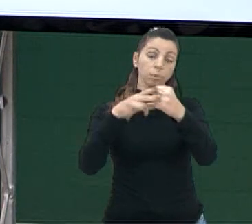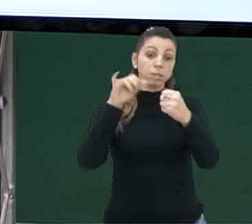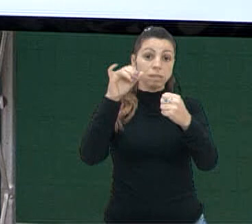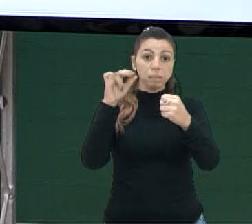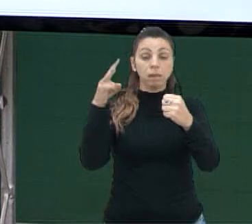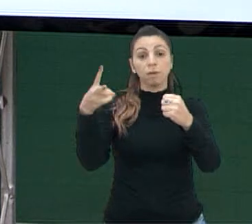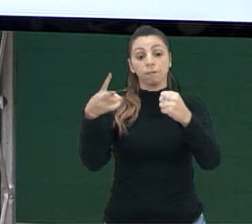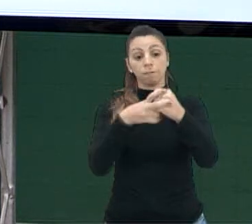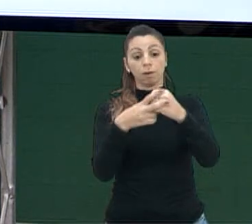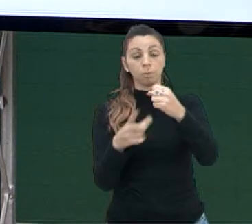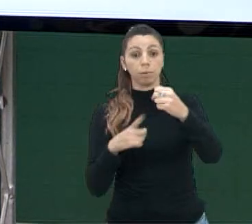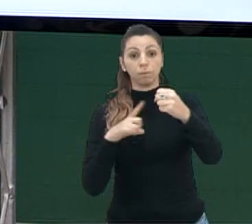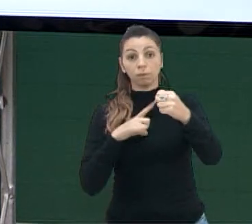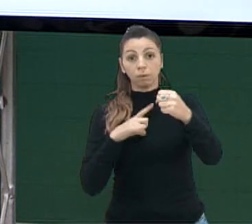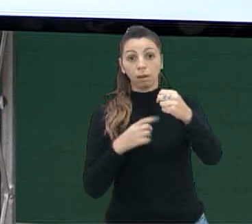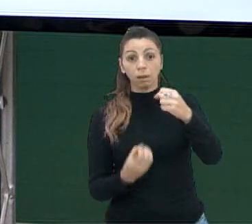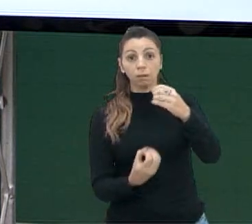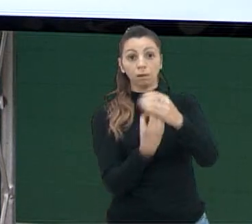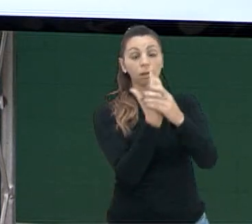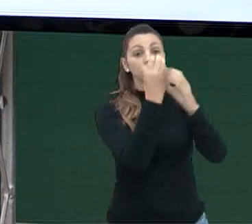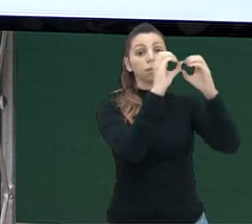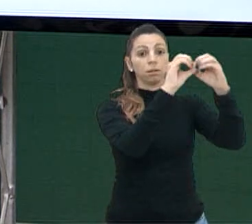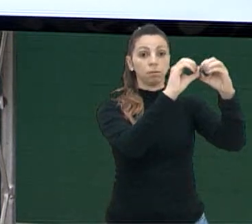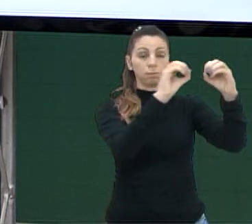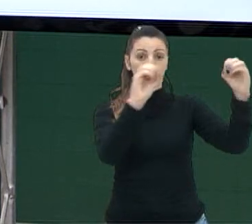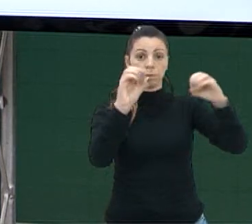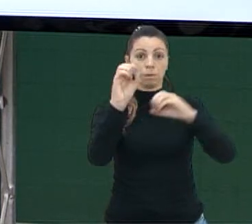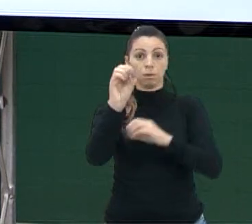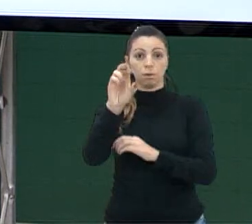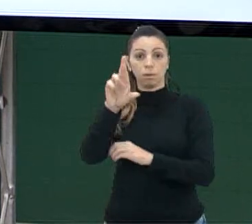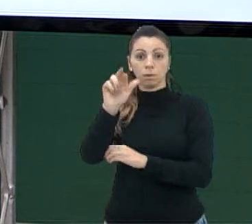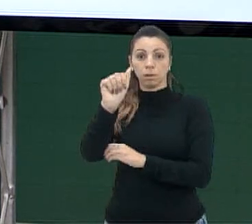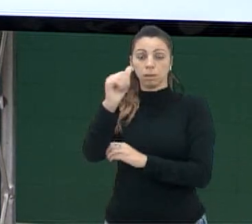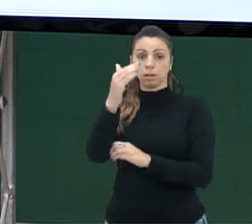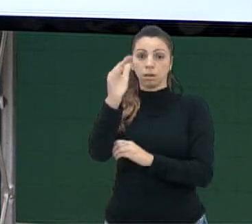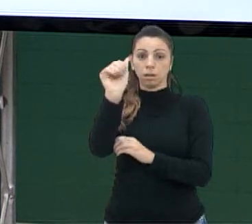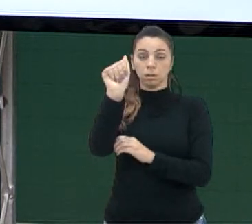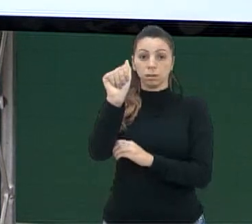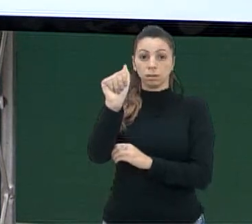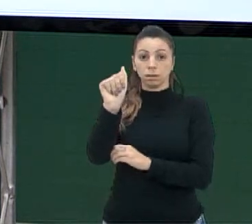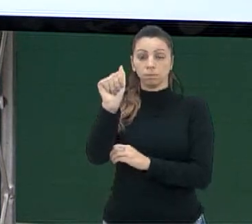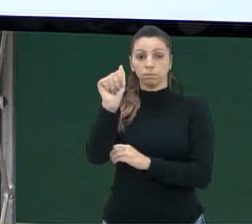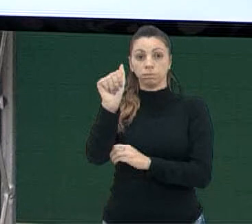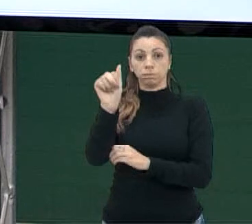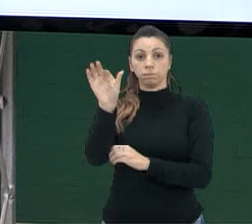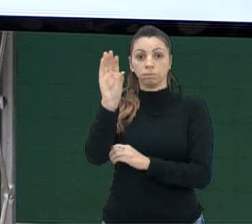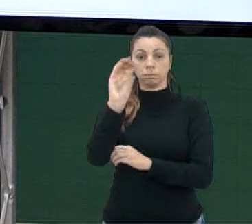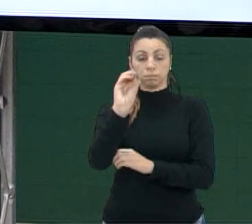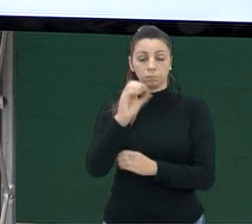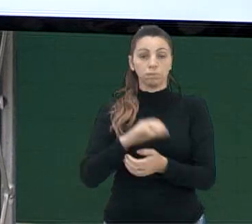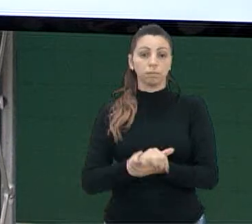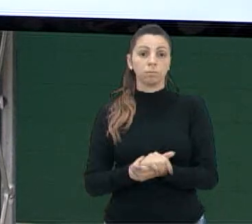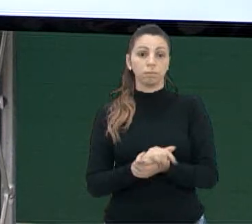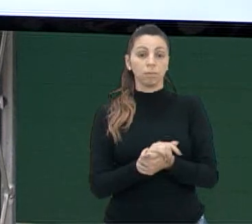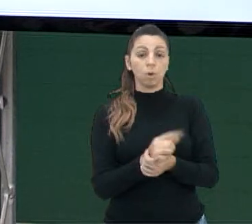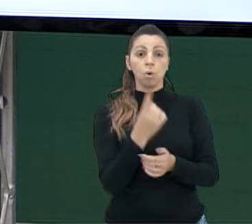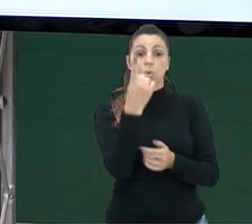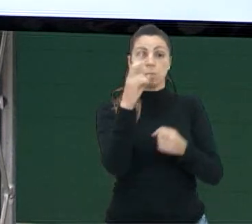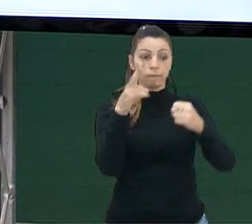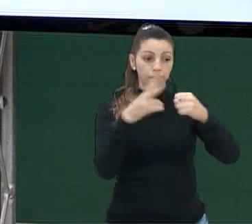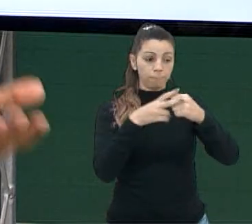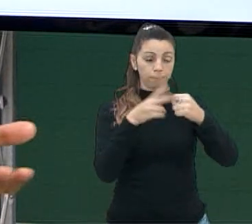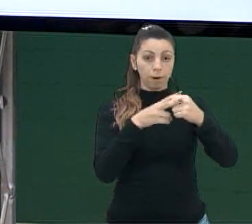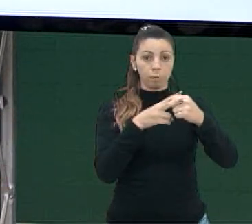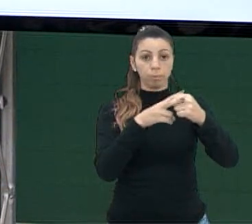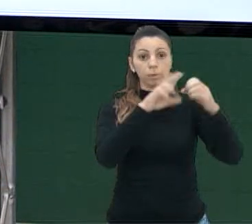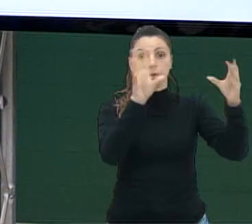oração. E se essa oração ela está sozinha, né? Só uma, ou seja, um verbo só, você tem um período simples. A partir do momento que você